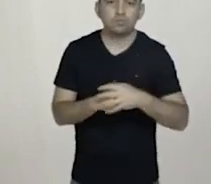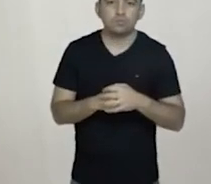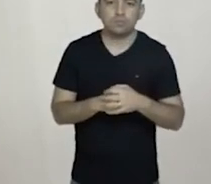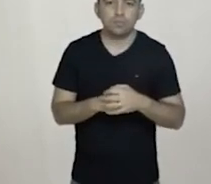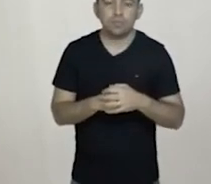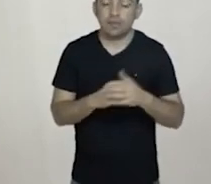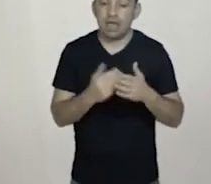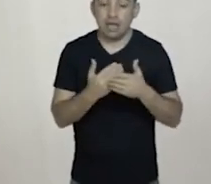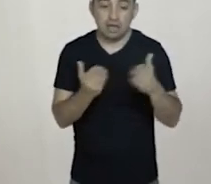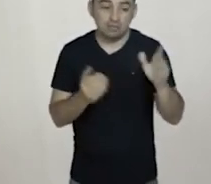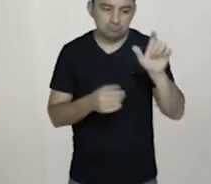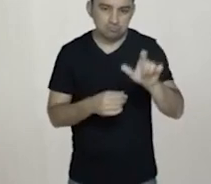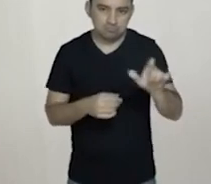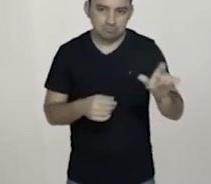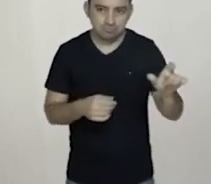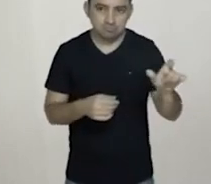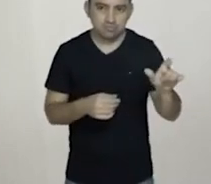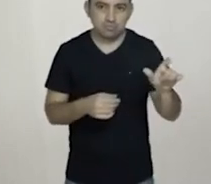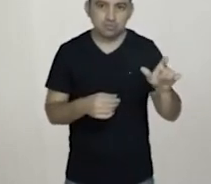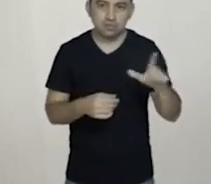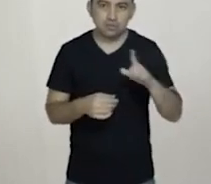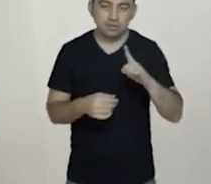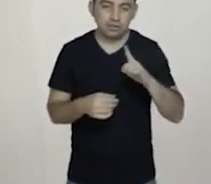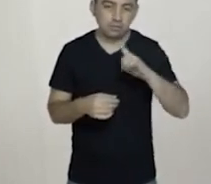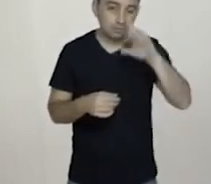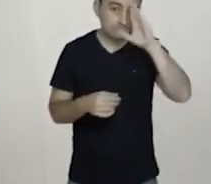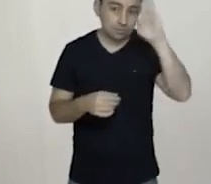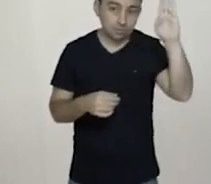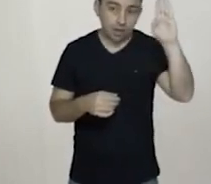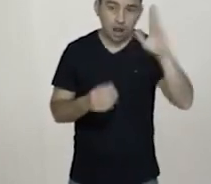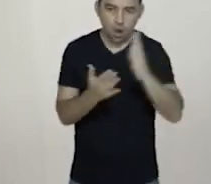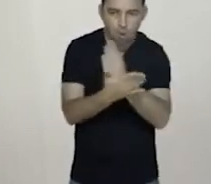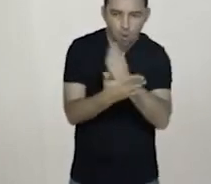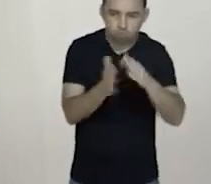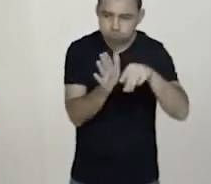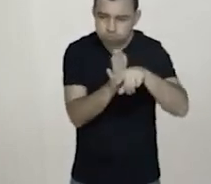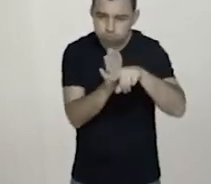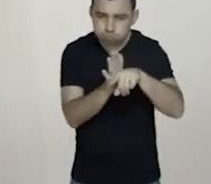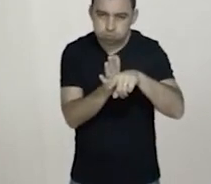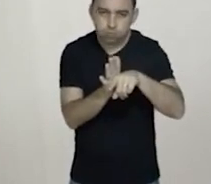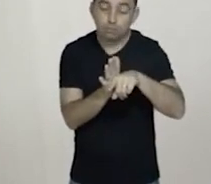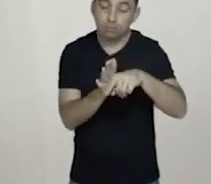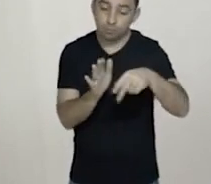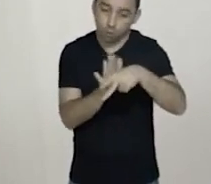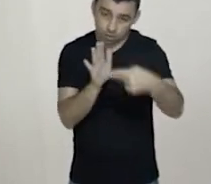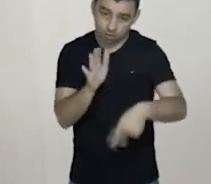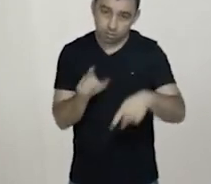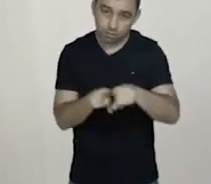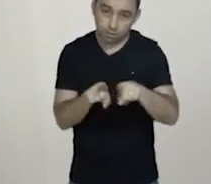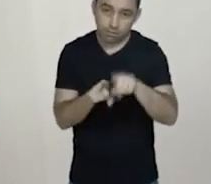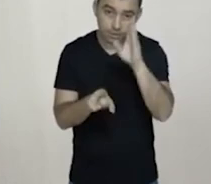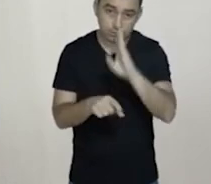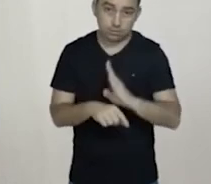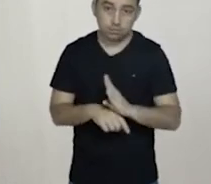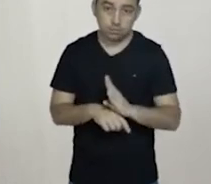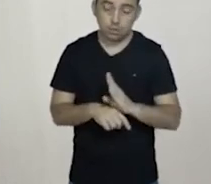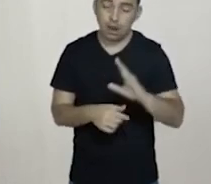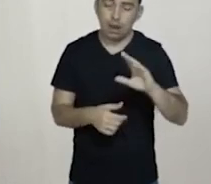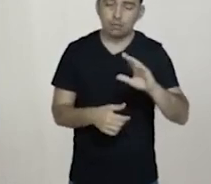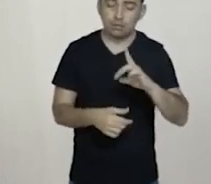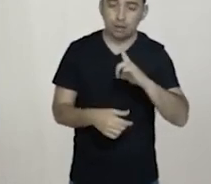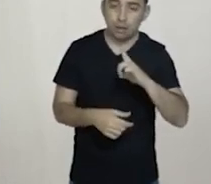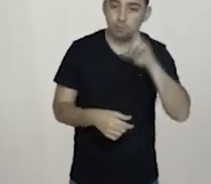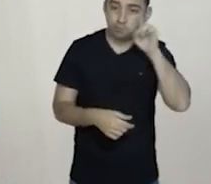entre eles principais pesquisadores brasileiros americanos